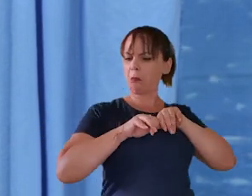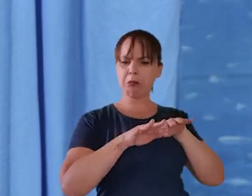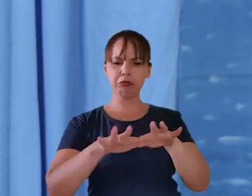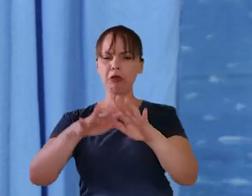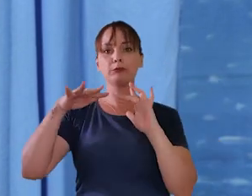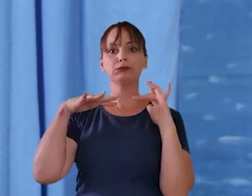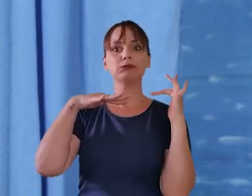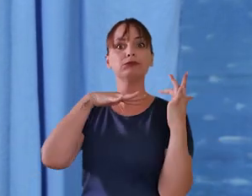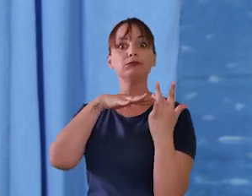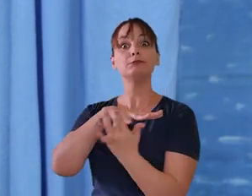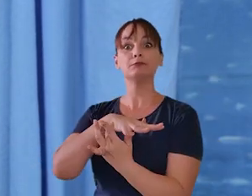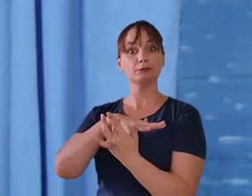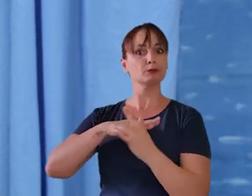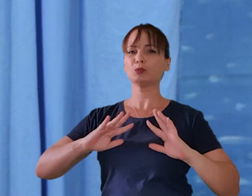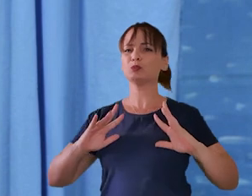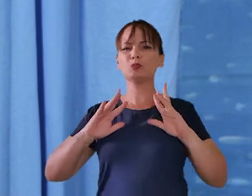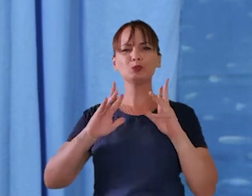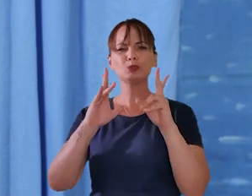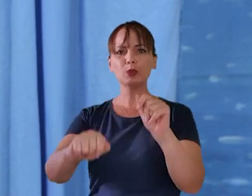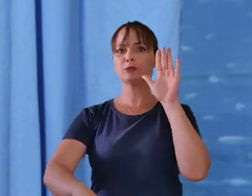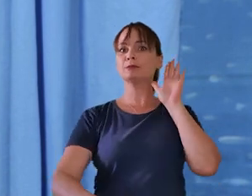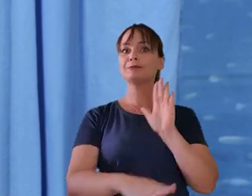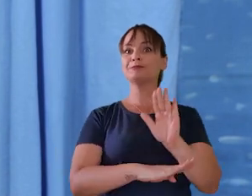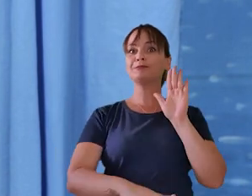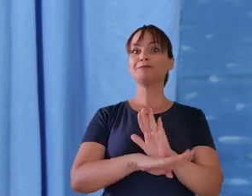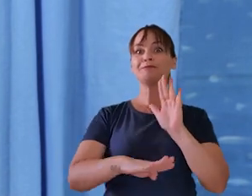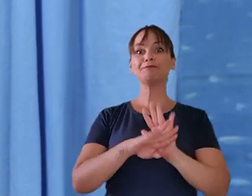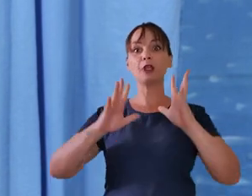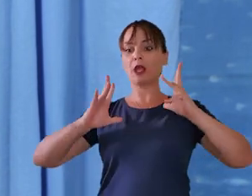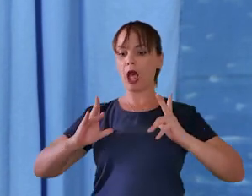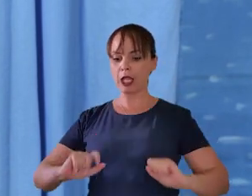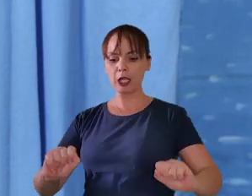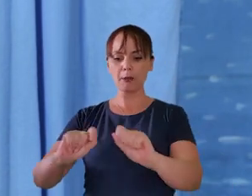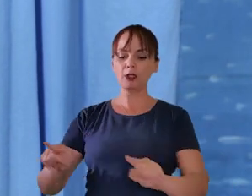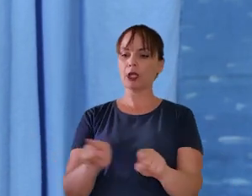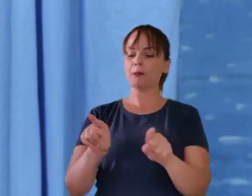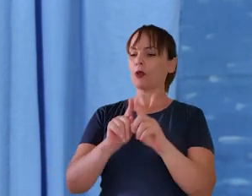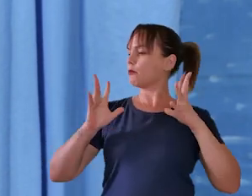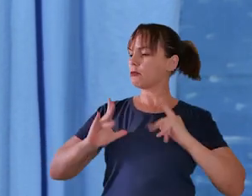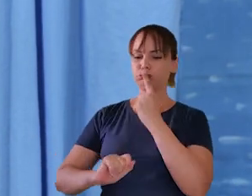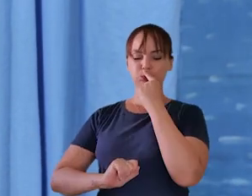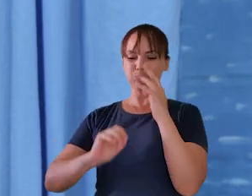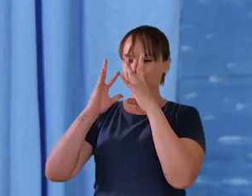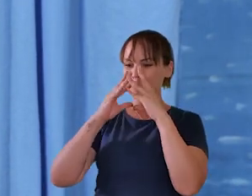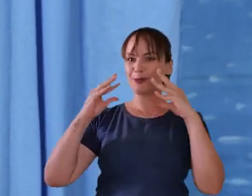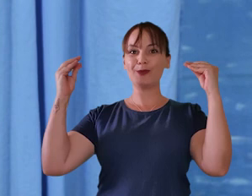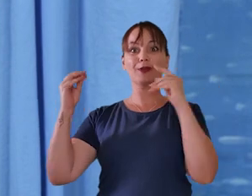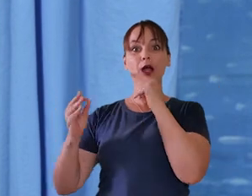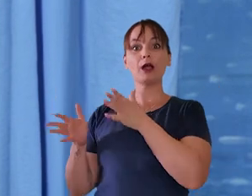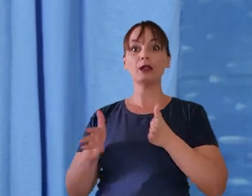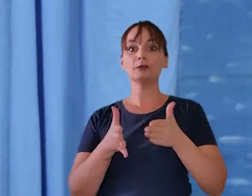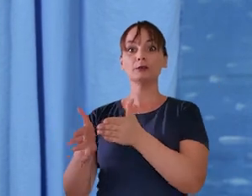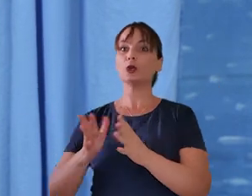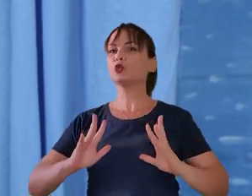redes sociais e todos ajudaram a limpar e despoluir a água do rio.